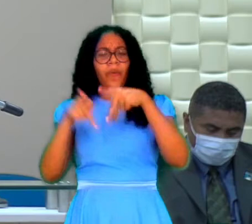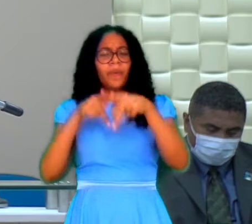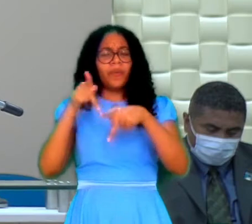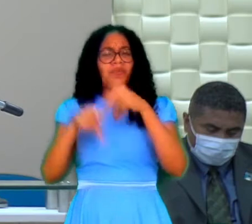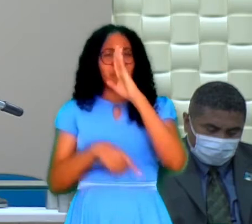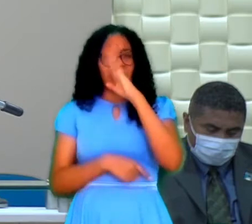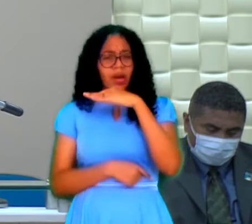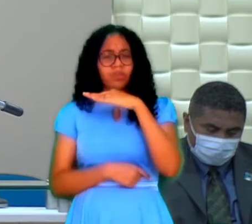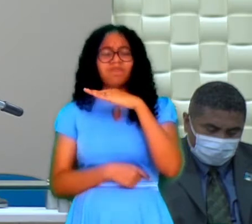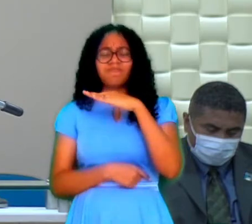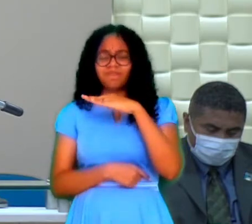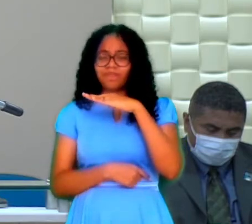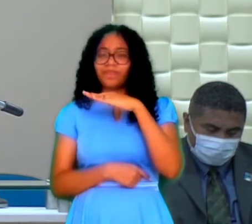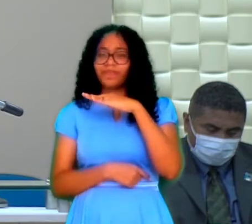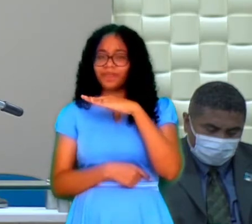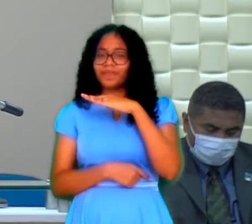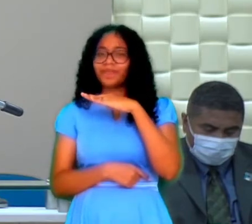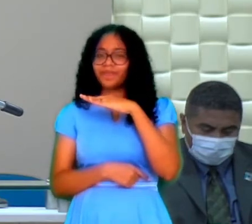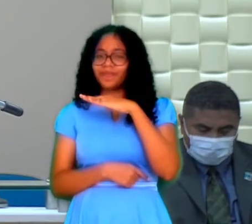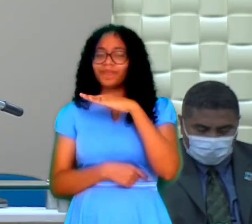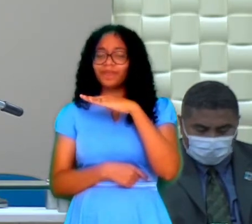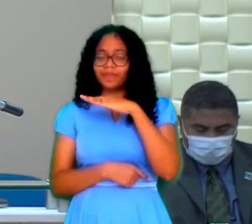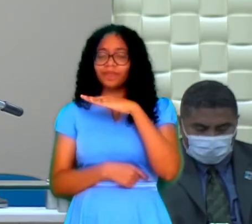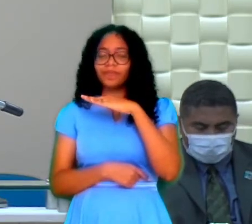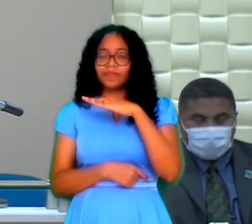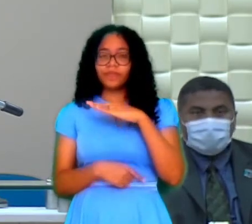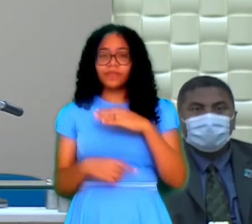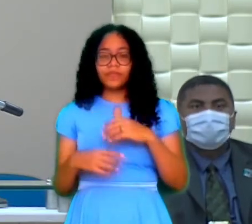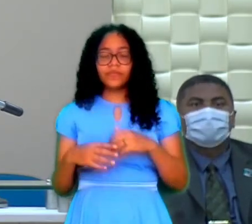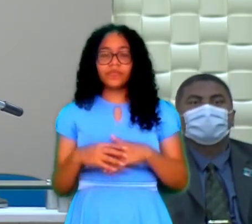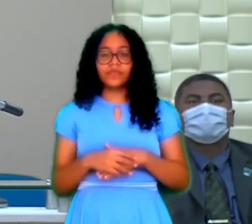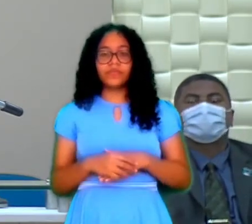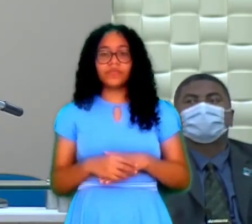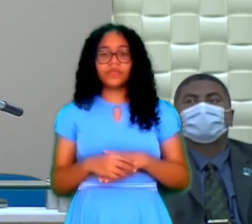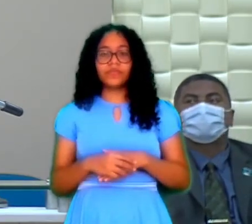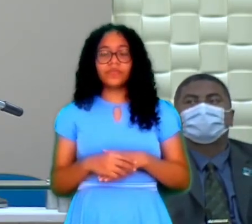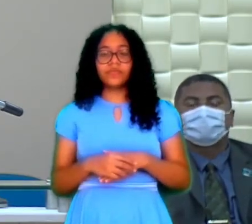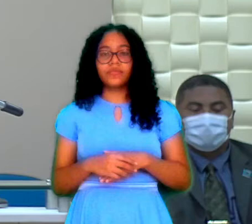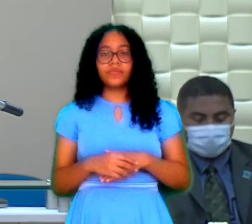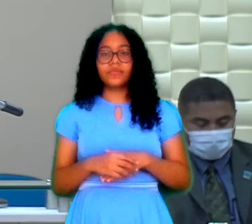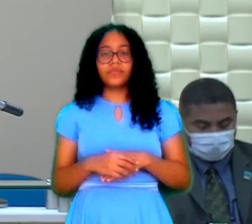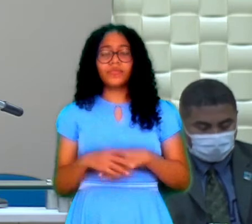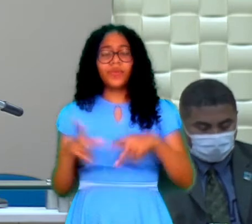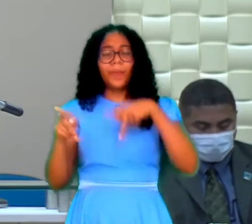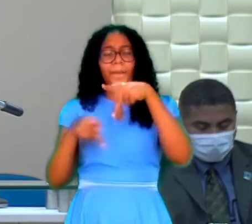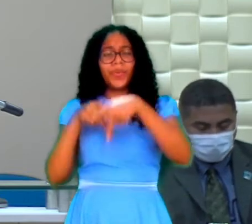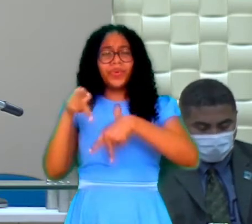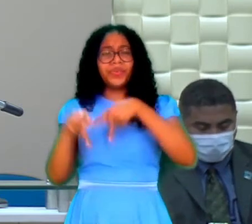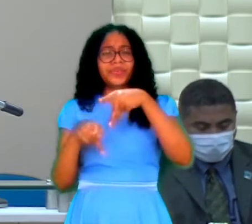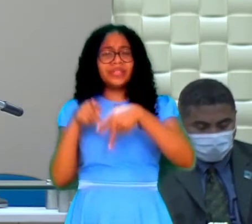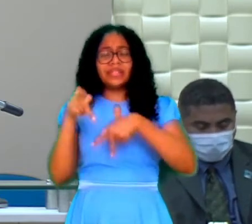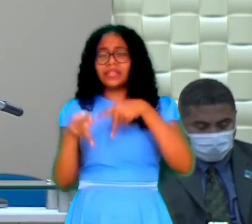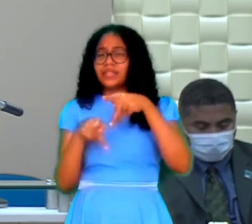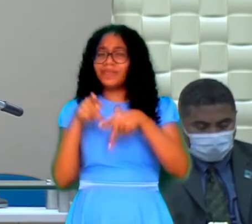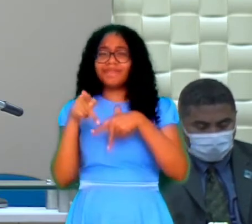um povo extremamente mau, homens extremamente